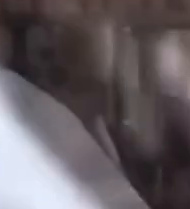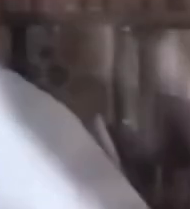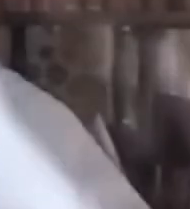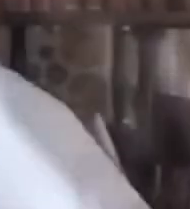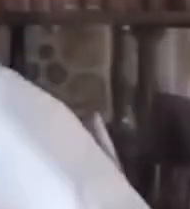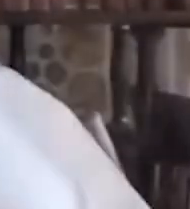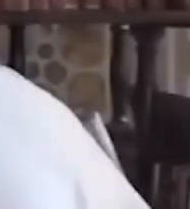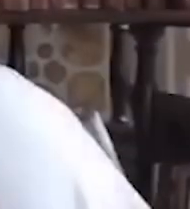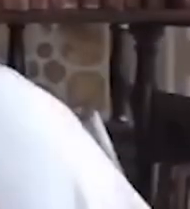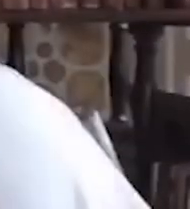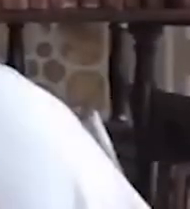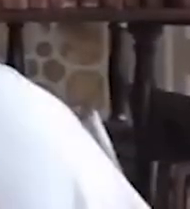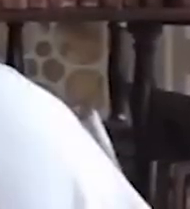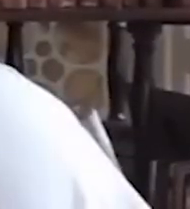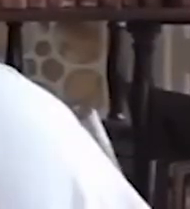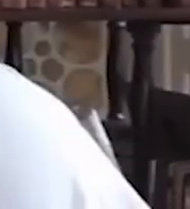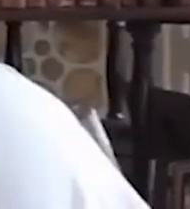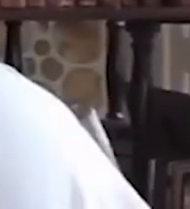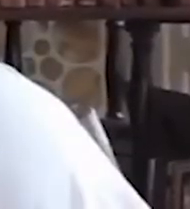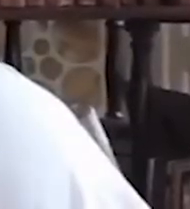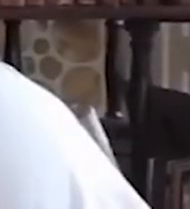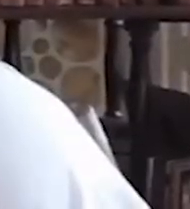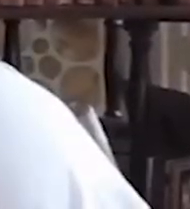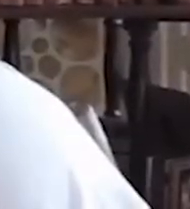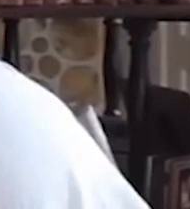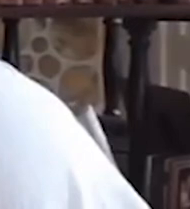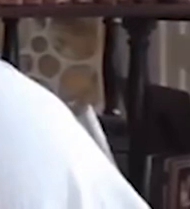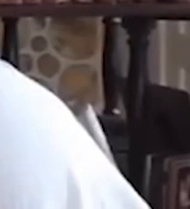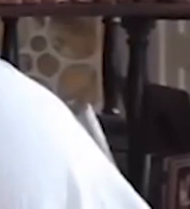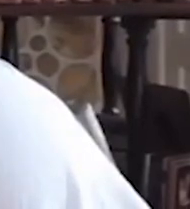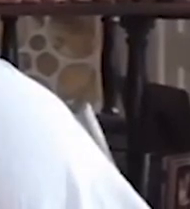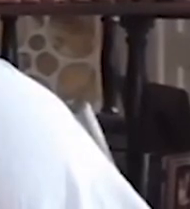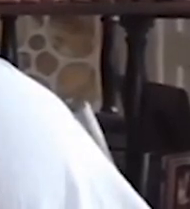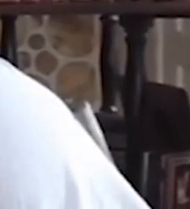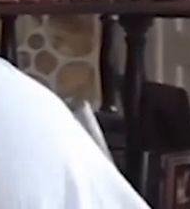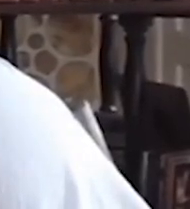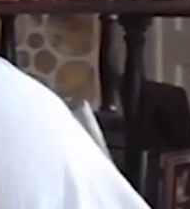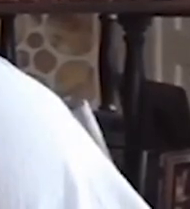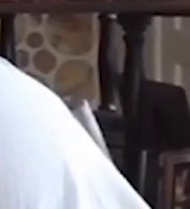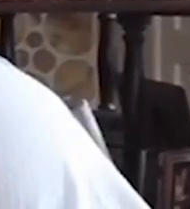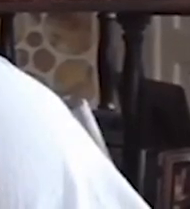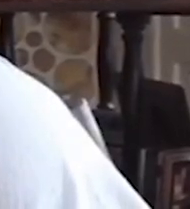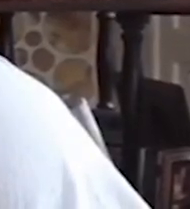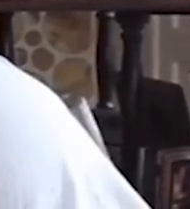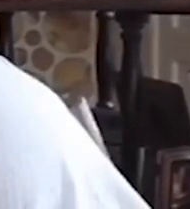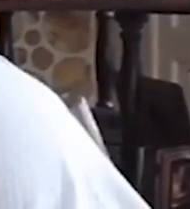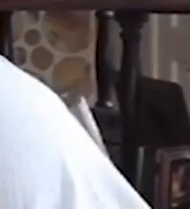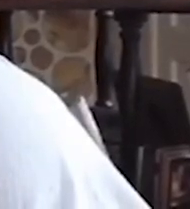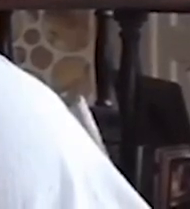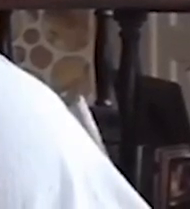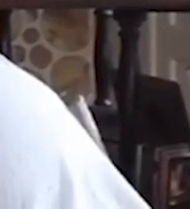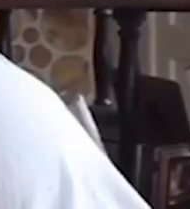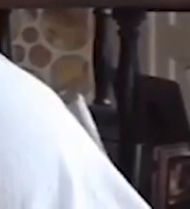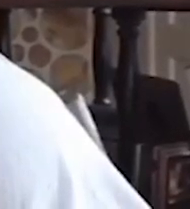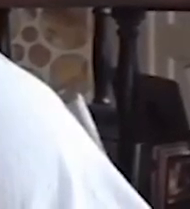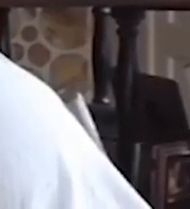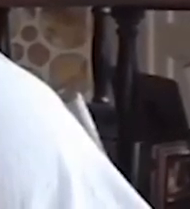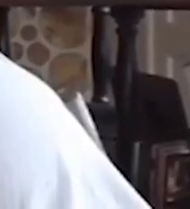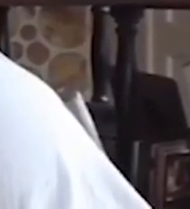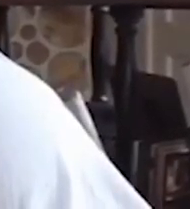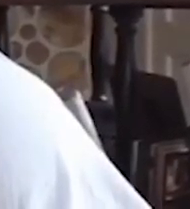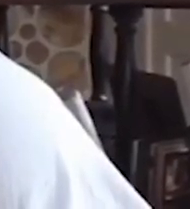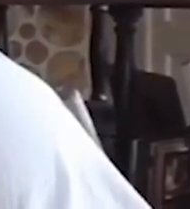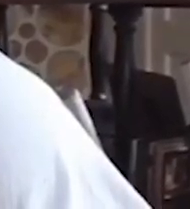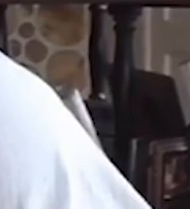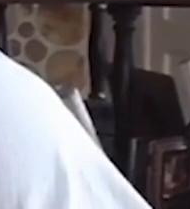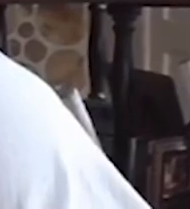quebrando dons que surgiam na frente dele, ele teve uma influência muito grande